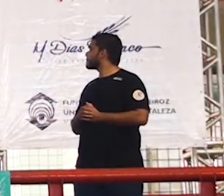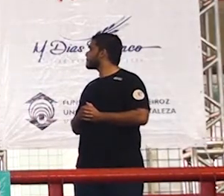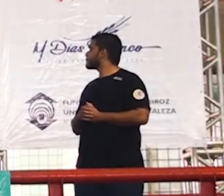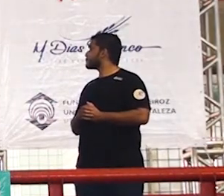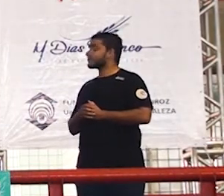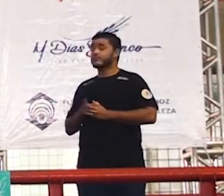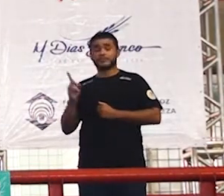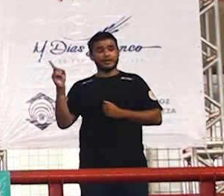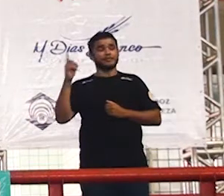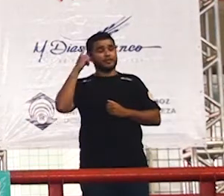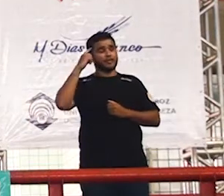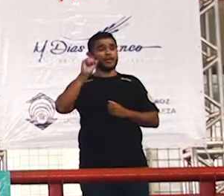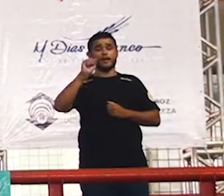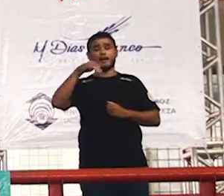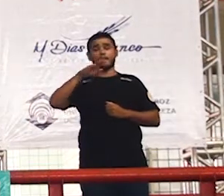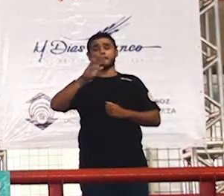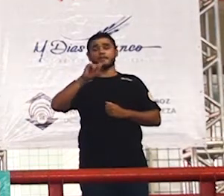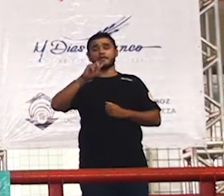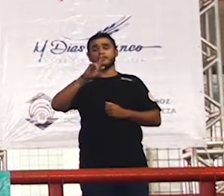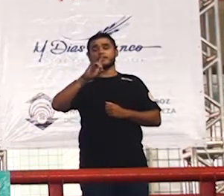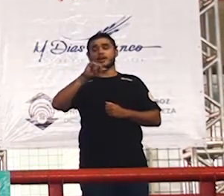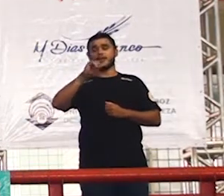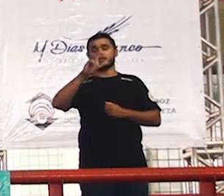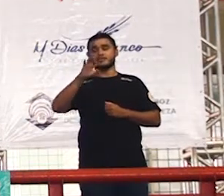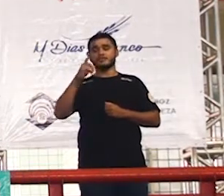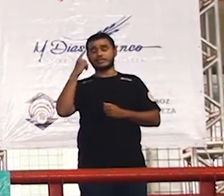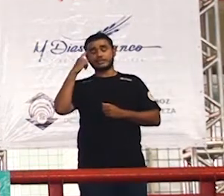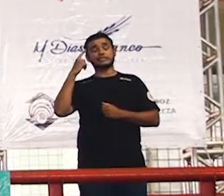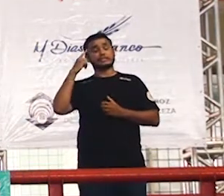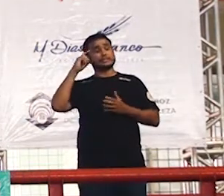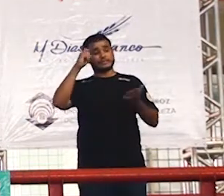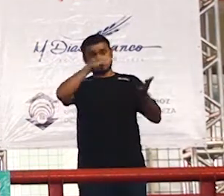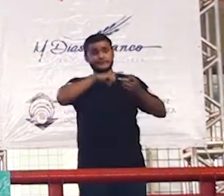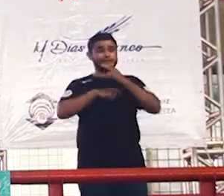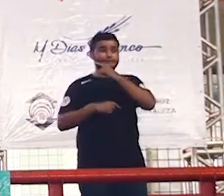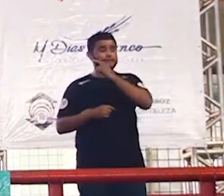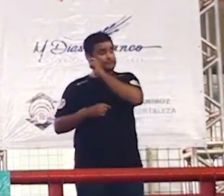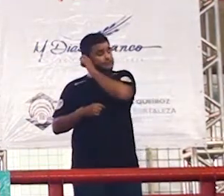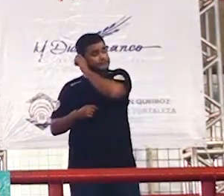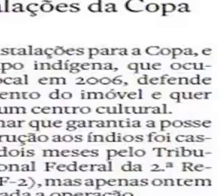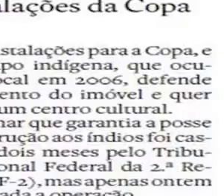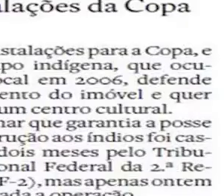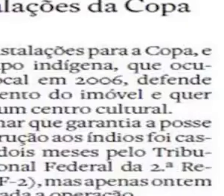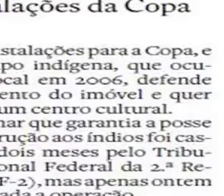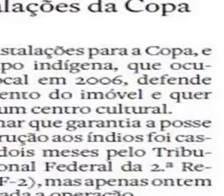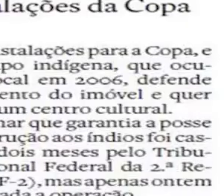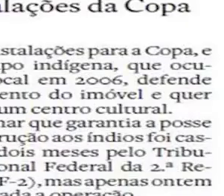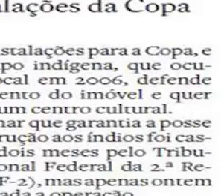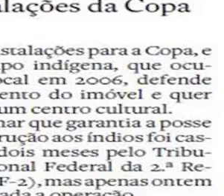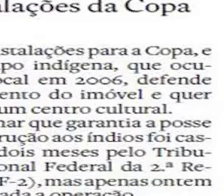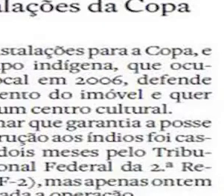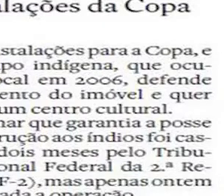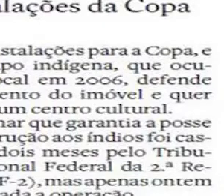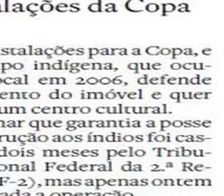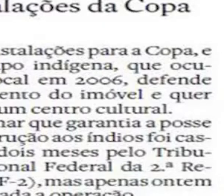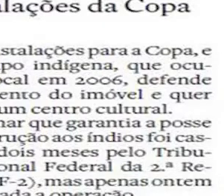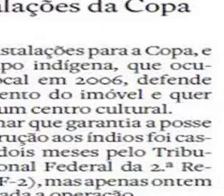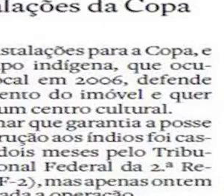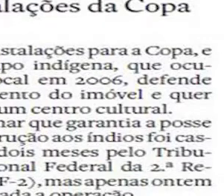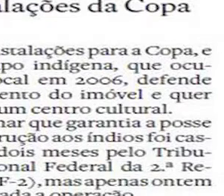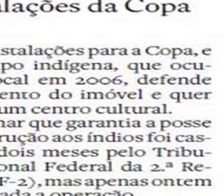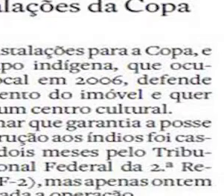Então, a ambiguidade, quando não é intencional, é um problema grave. Olha